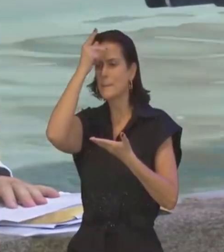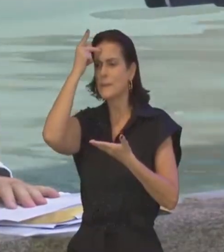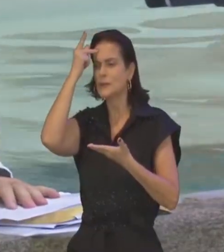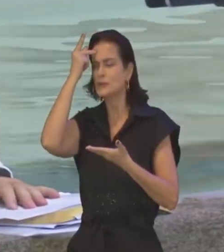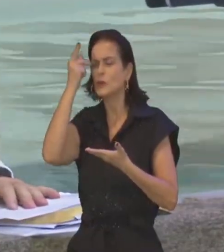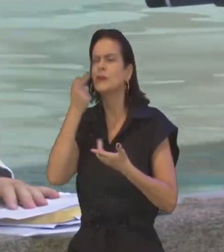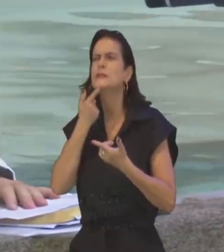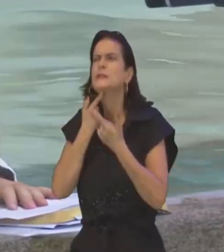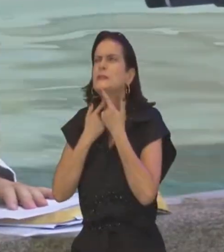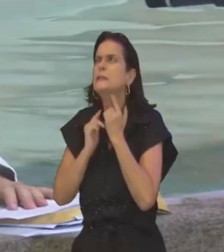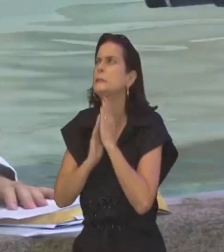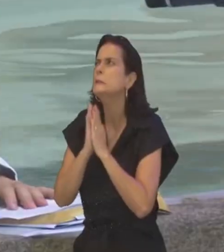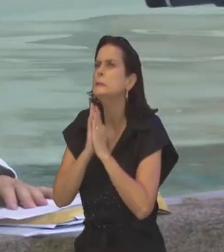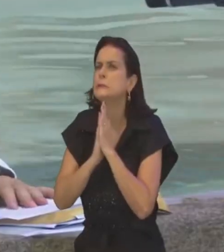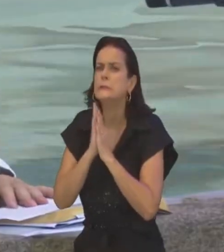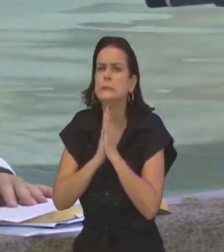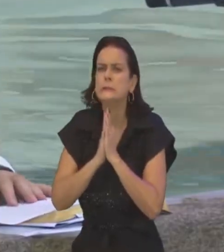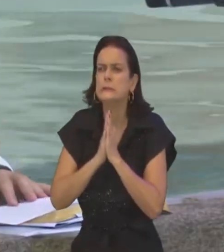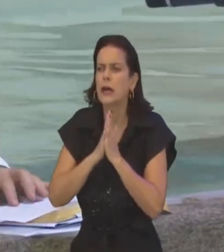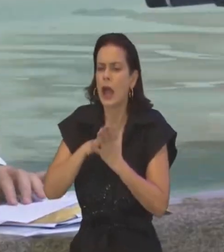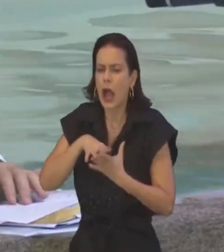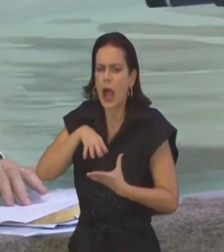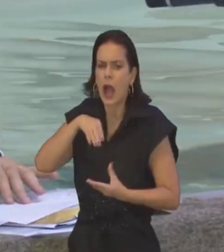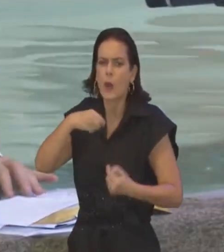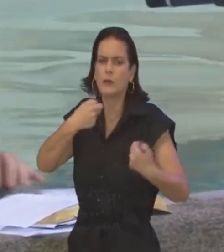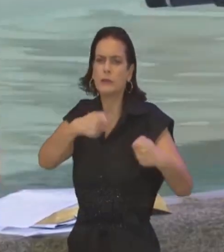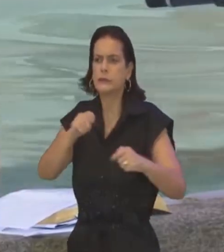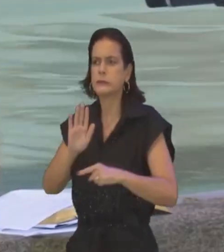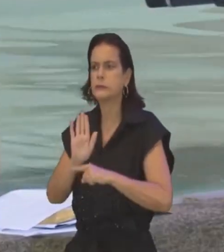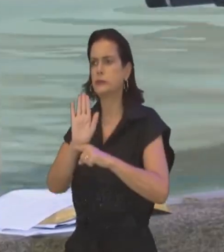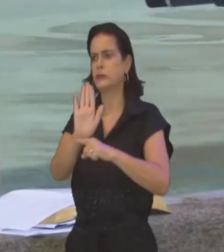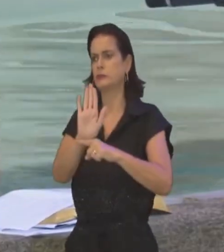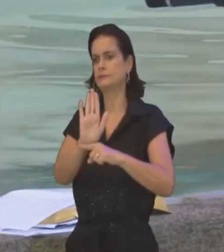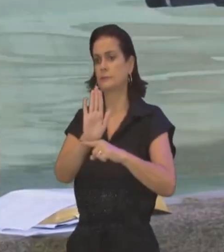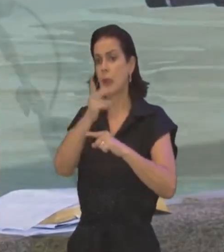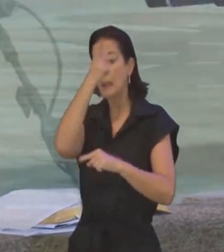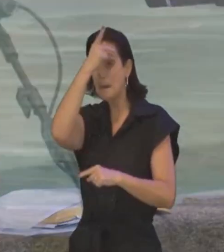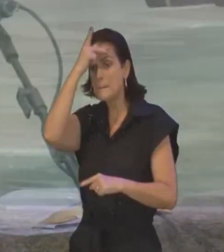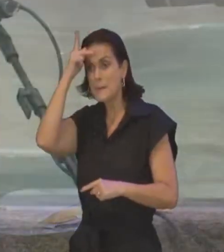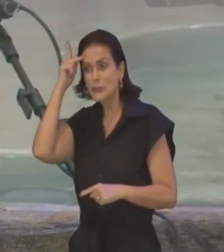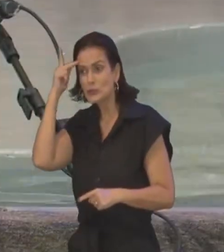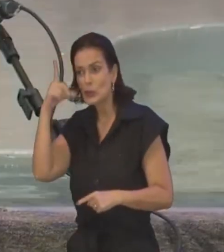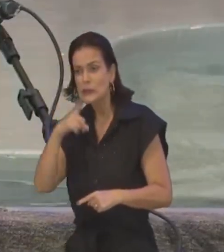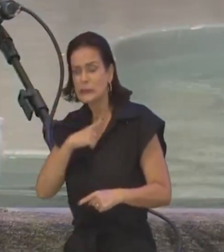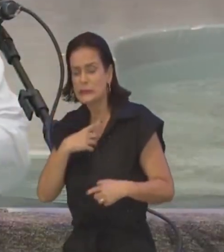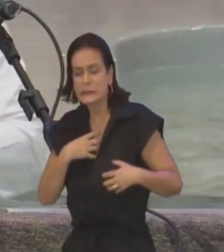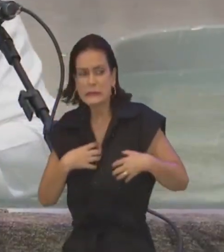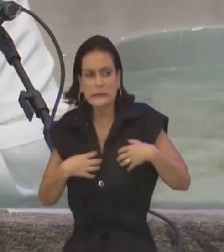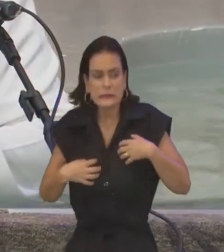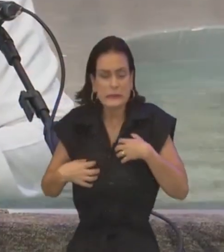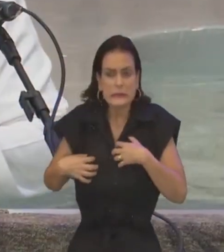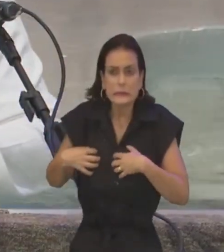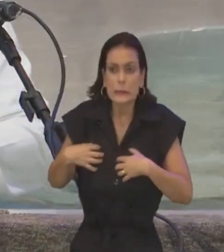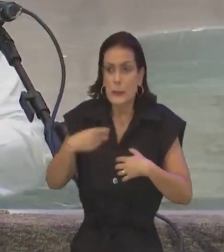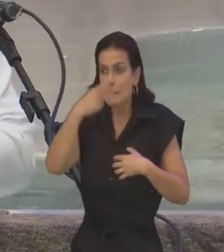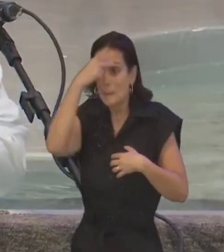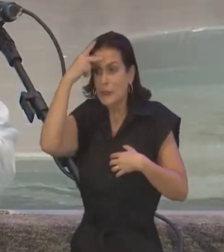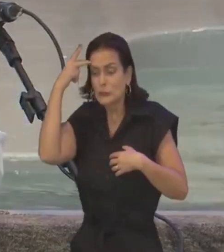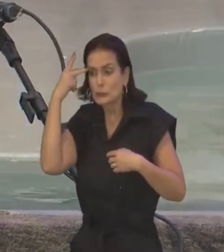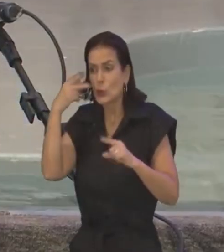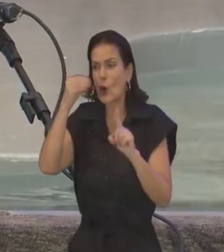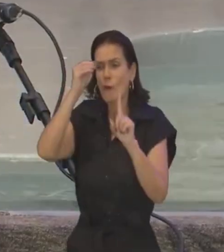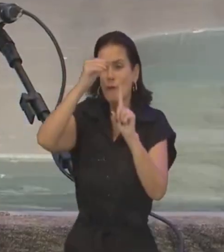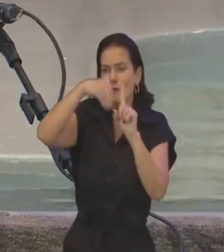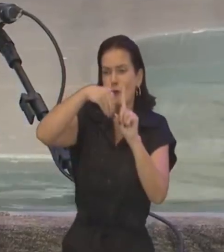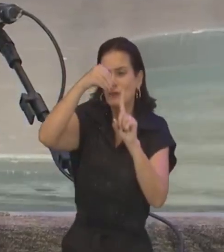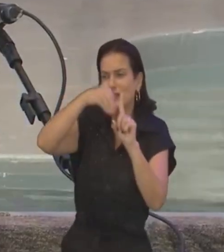alma, para aquelas pessoas que se encontram numa condição de